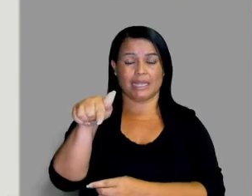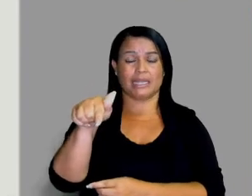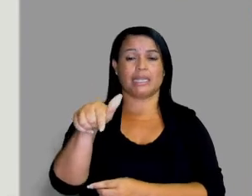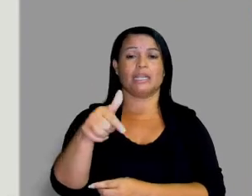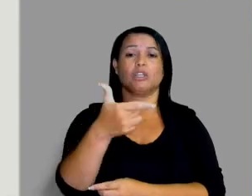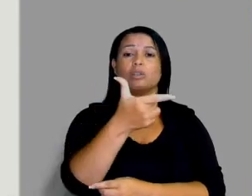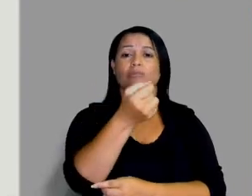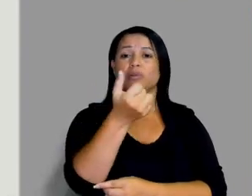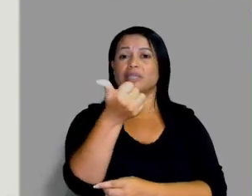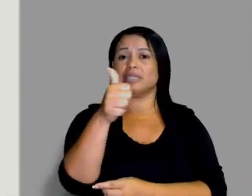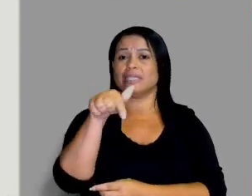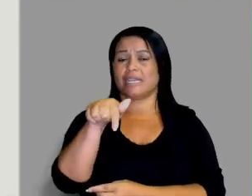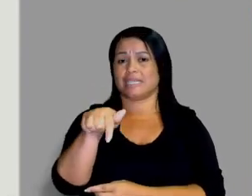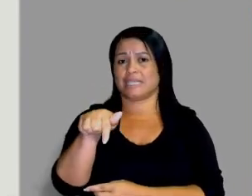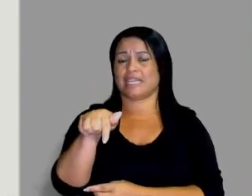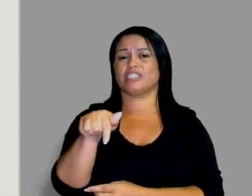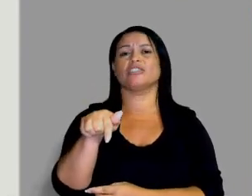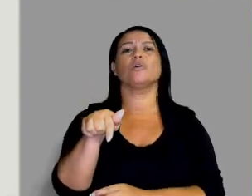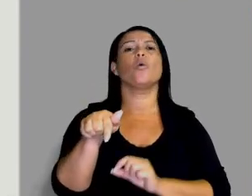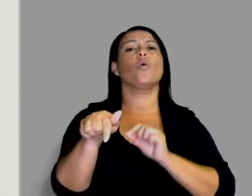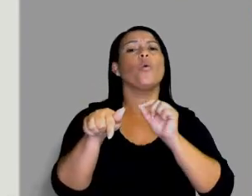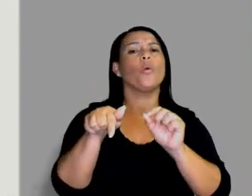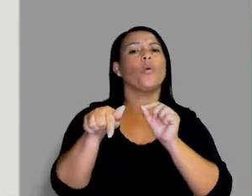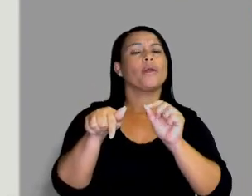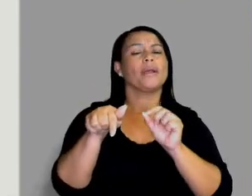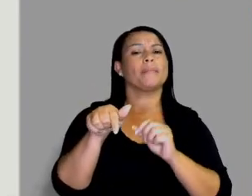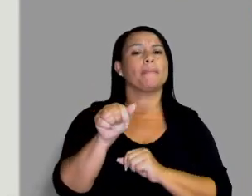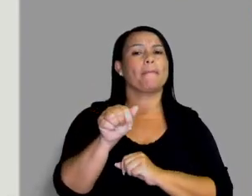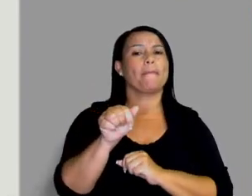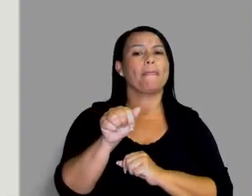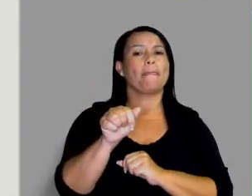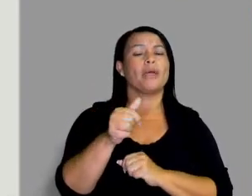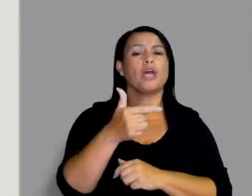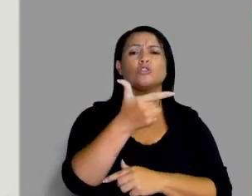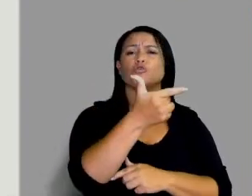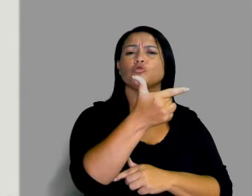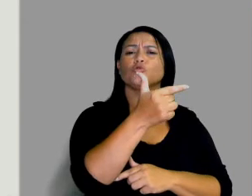2017, no ano de 2017,